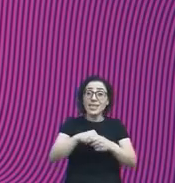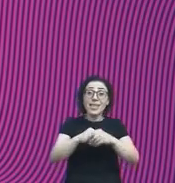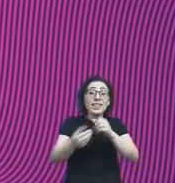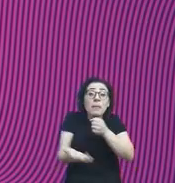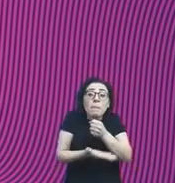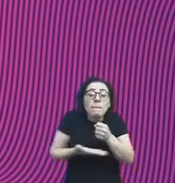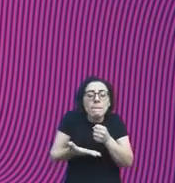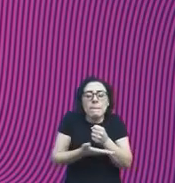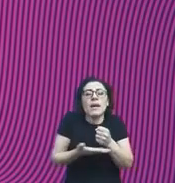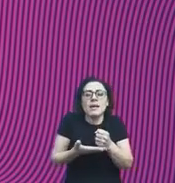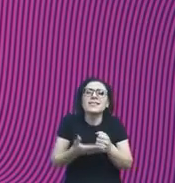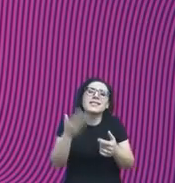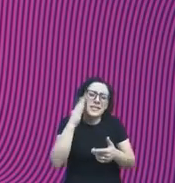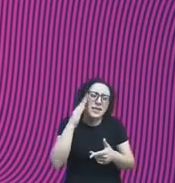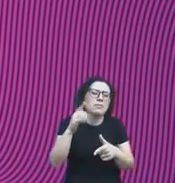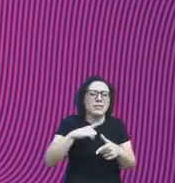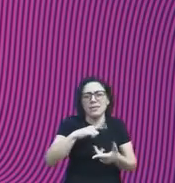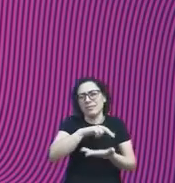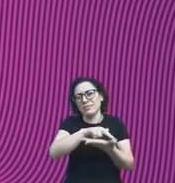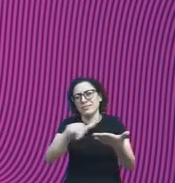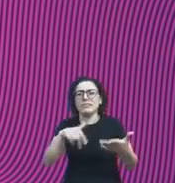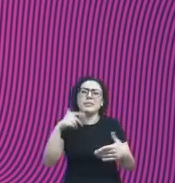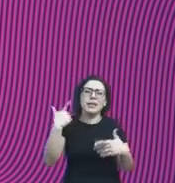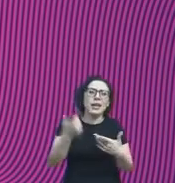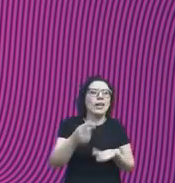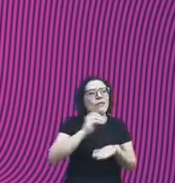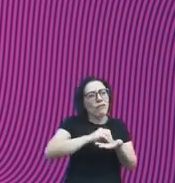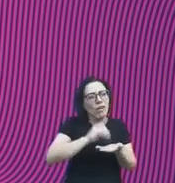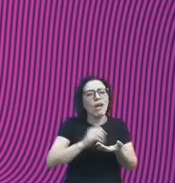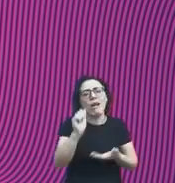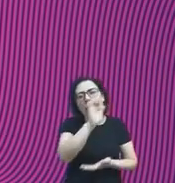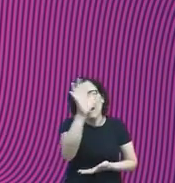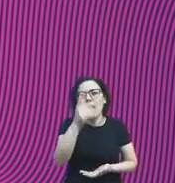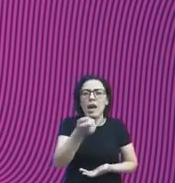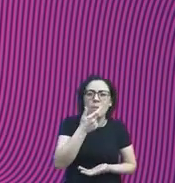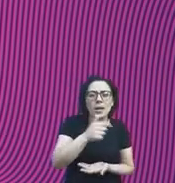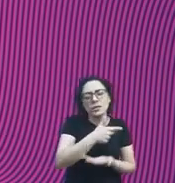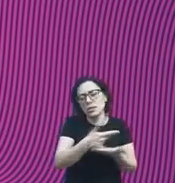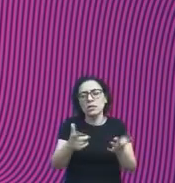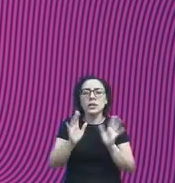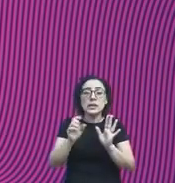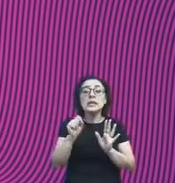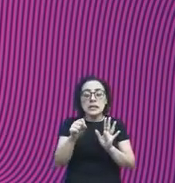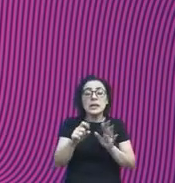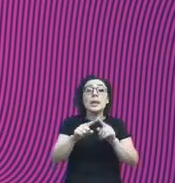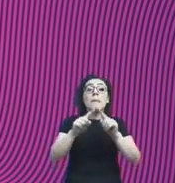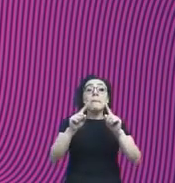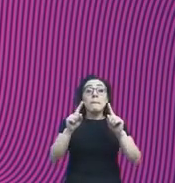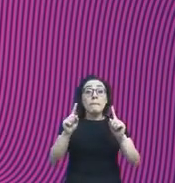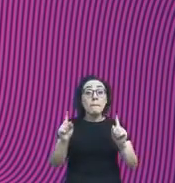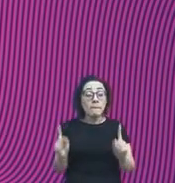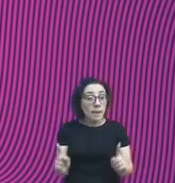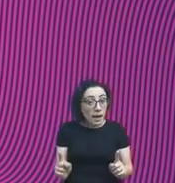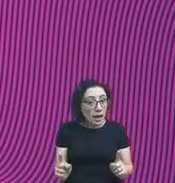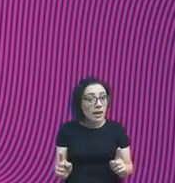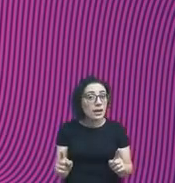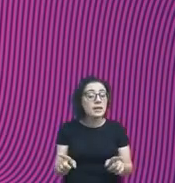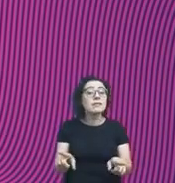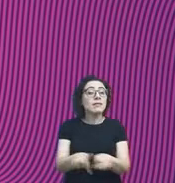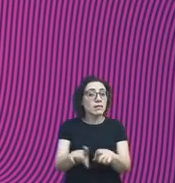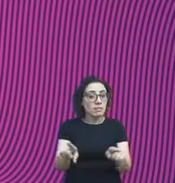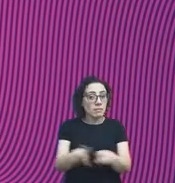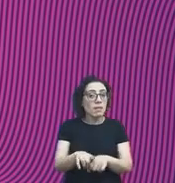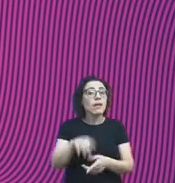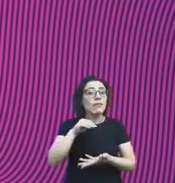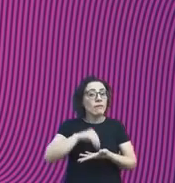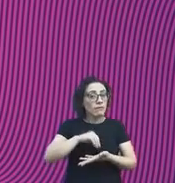aí adiante. Mas há o grande impasse, decorre de um esgotamento do próprio sistema,